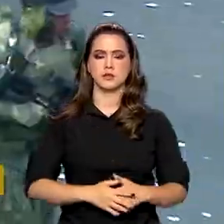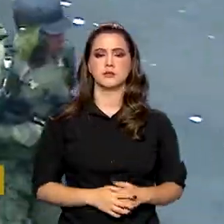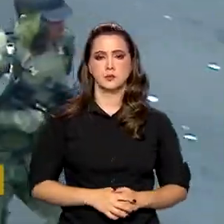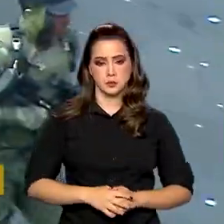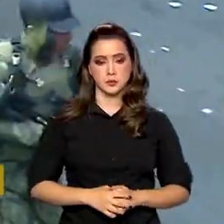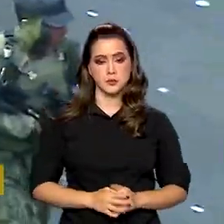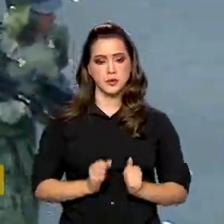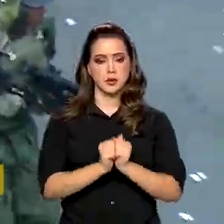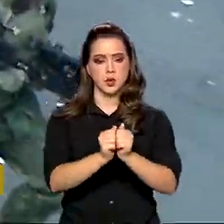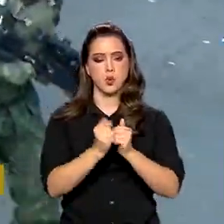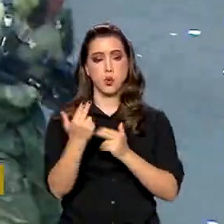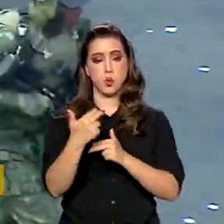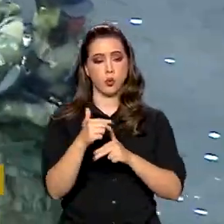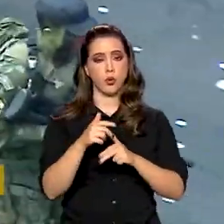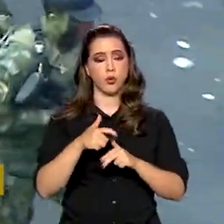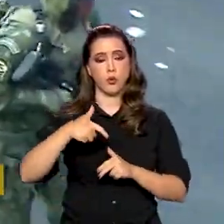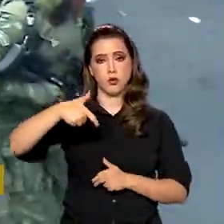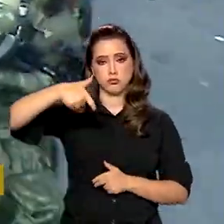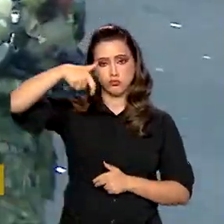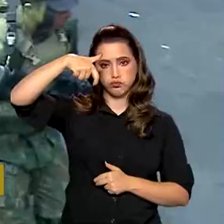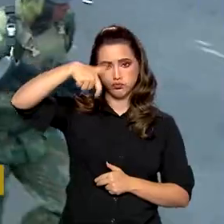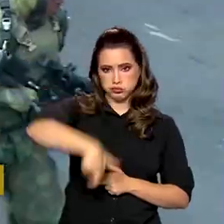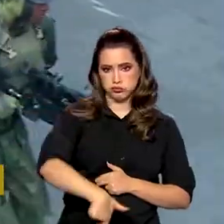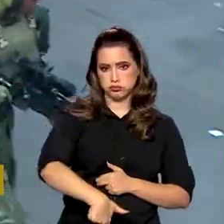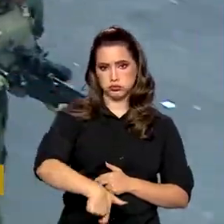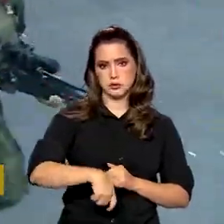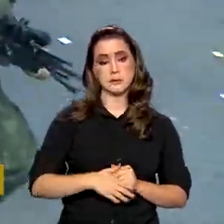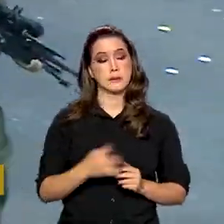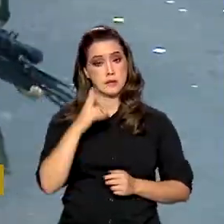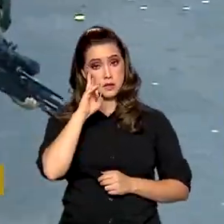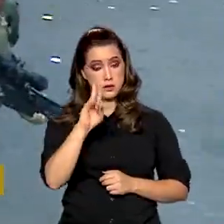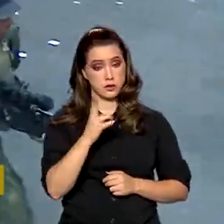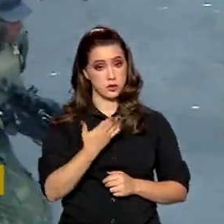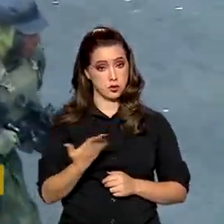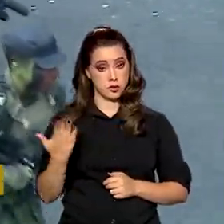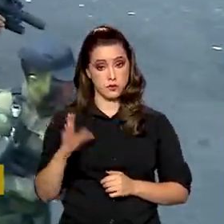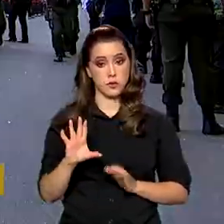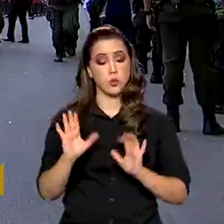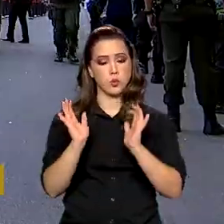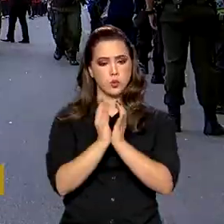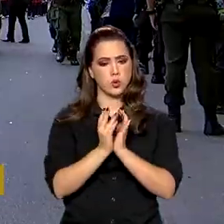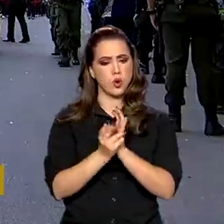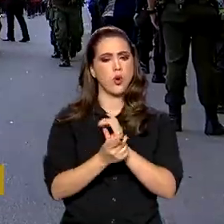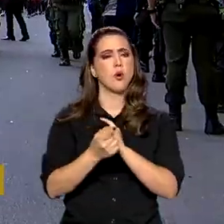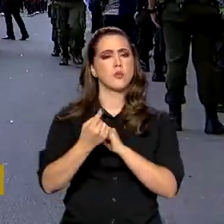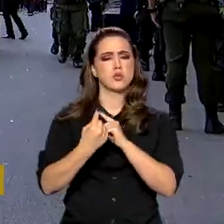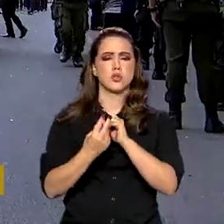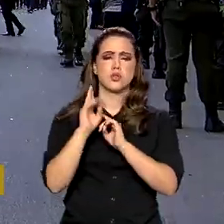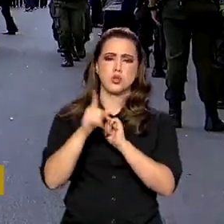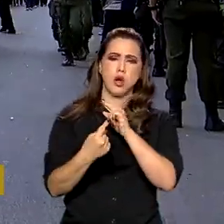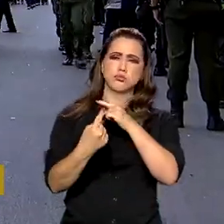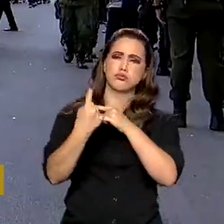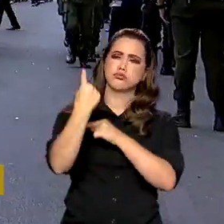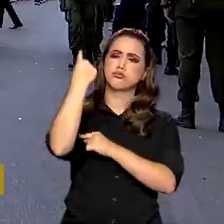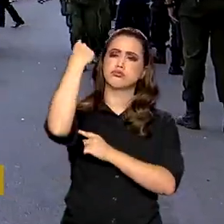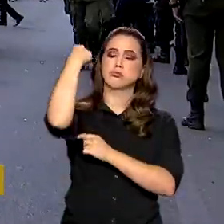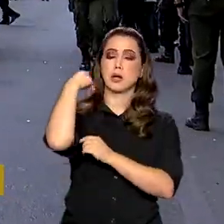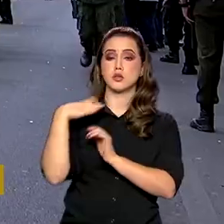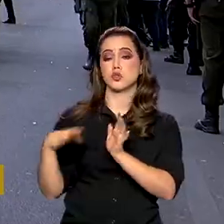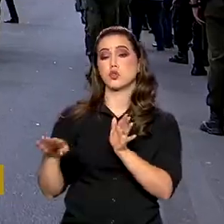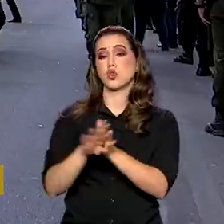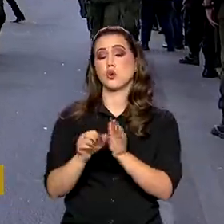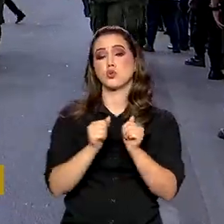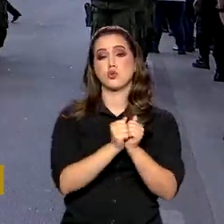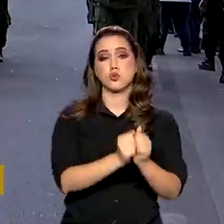no formato de âncora. O Corpo de Fuzileiros Navais, que é uma instituição tradicional, tem a sua origem na chegada da família real aqui